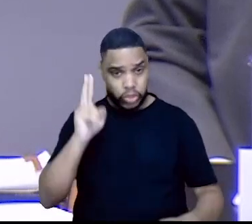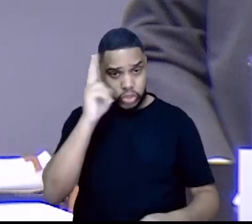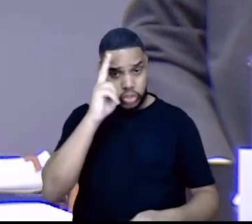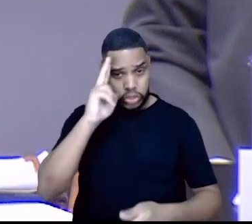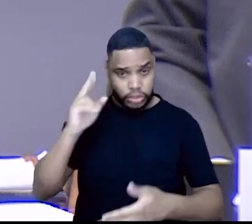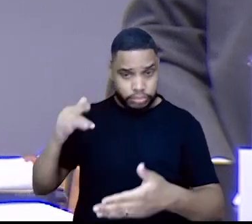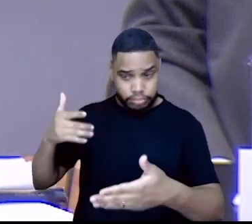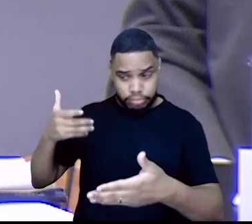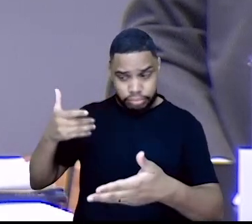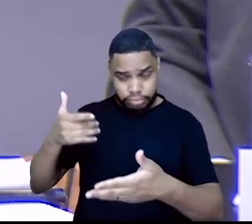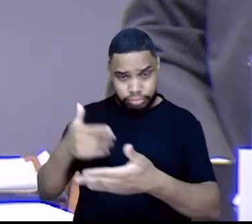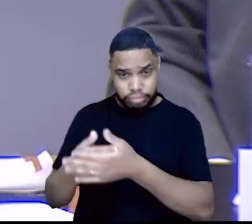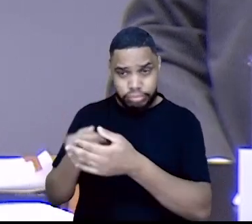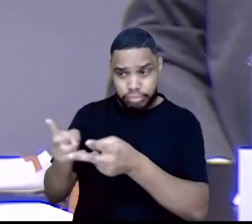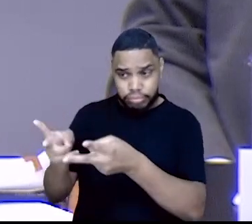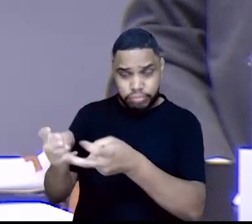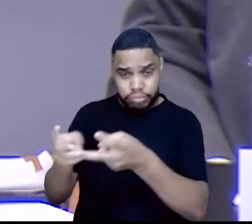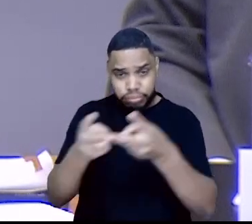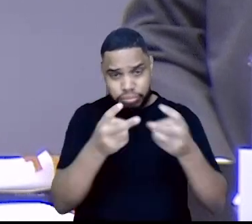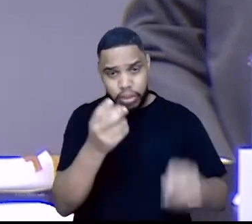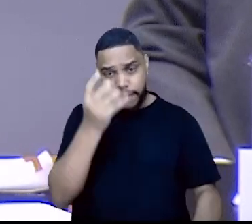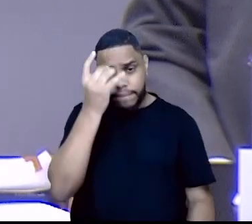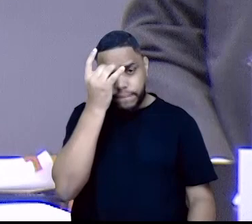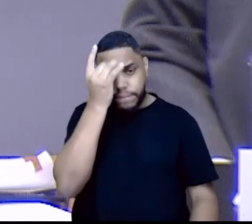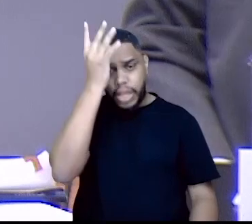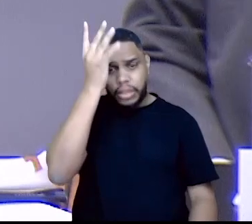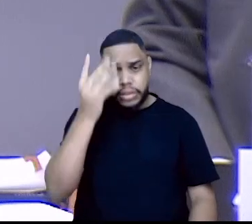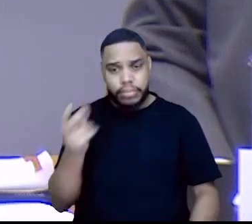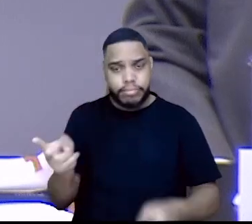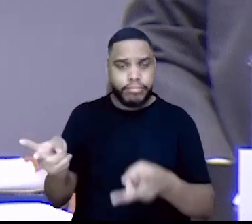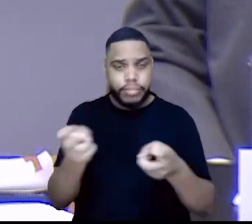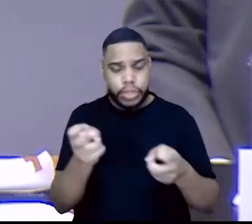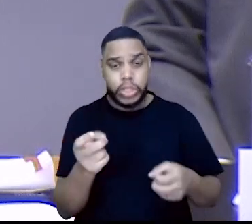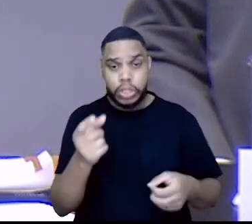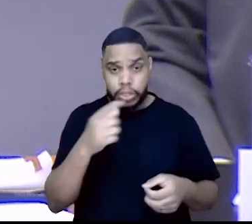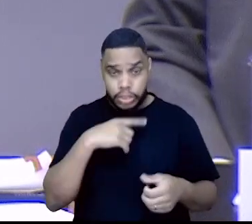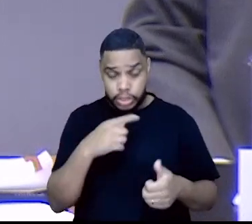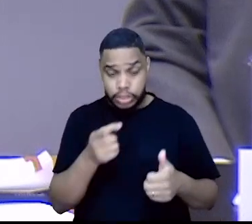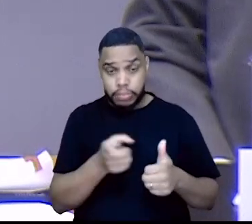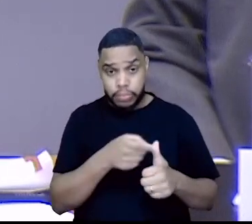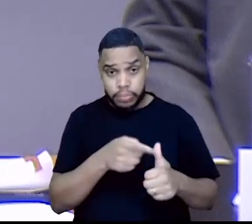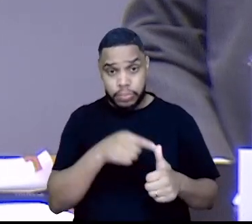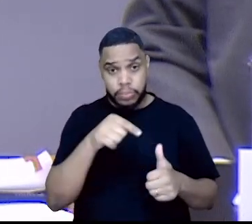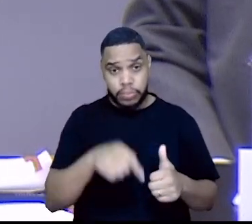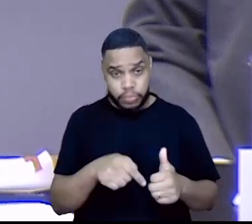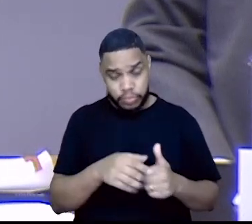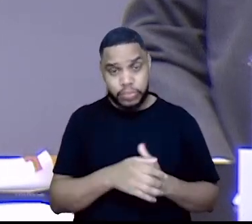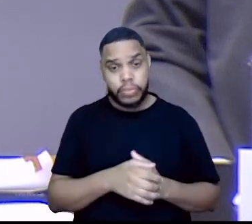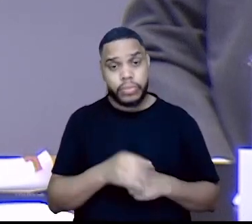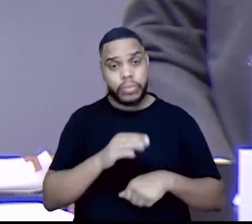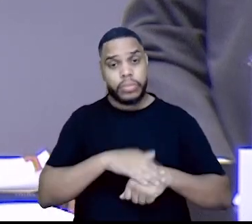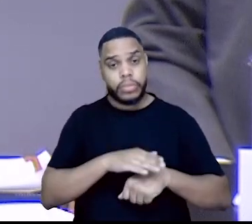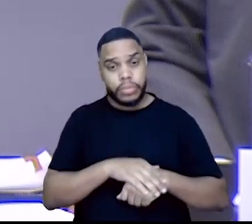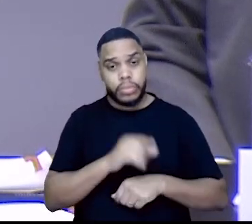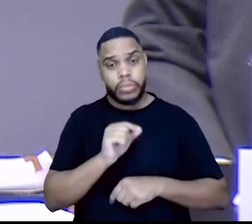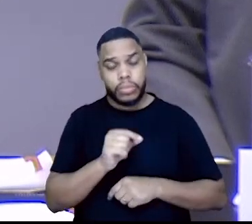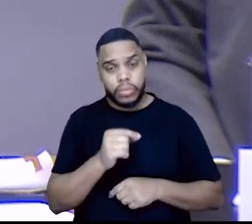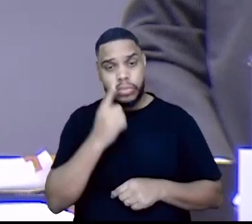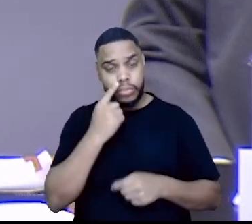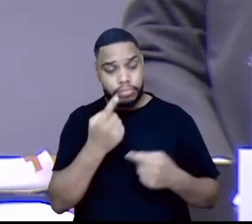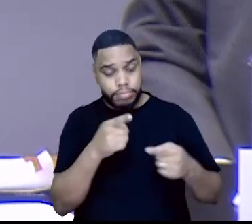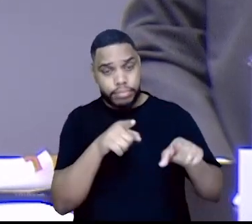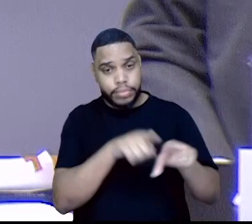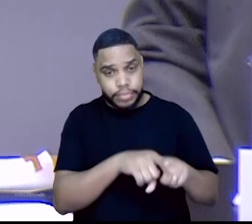muito visível e fácil de documentar. Nós tivemos, num primeiro momento, a atribuição de eficácia